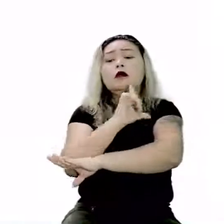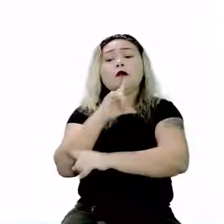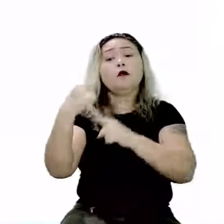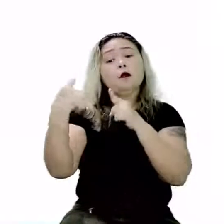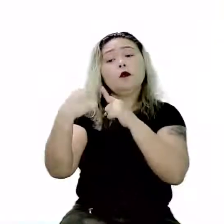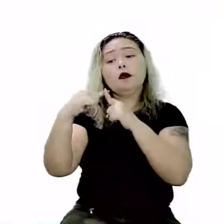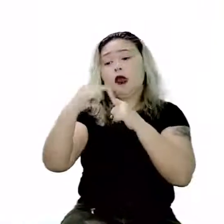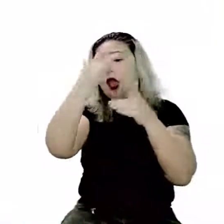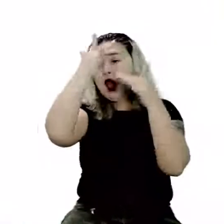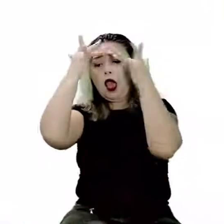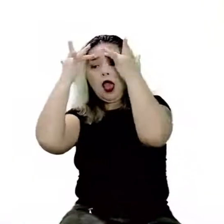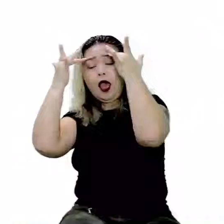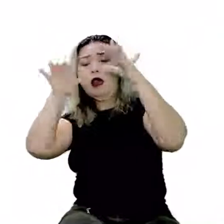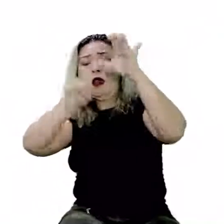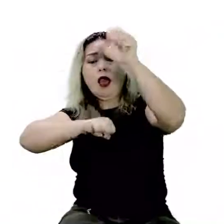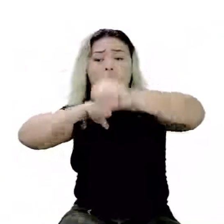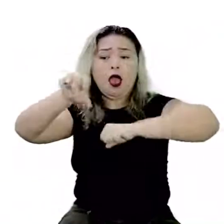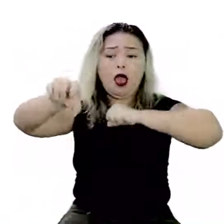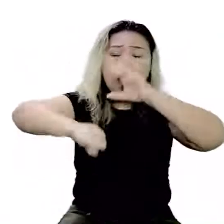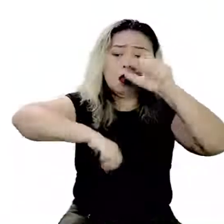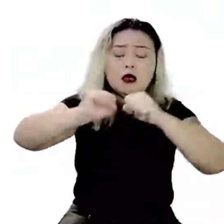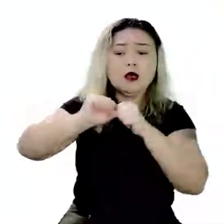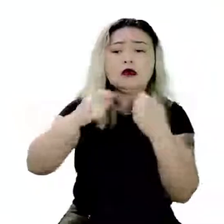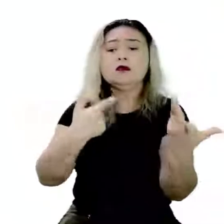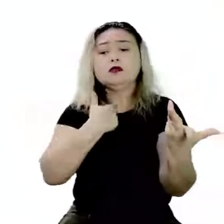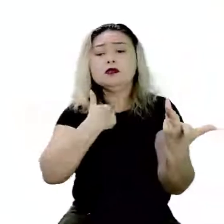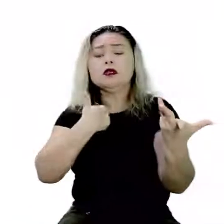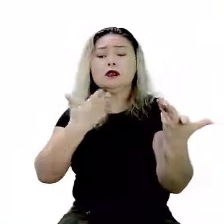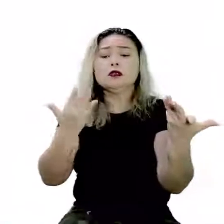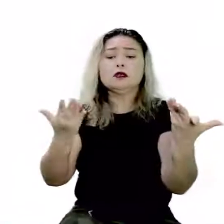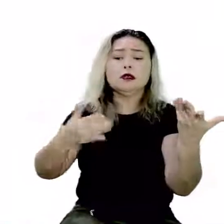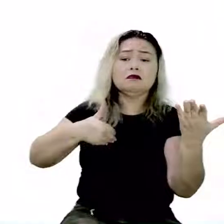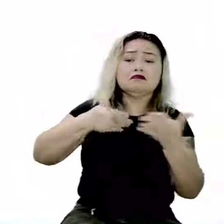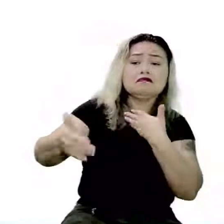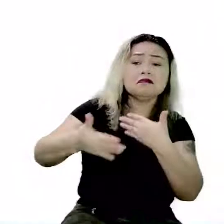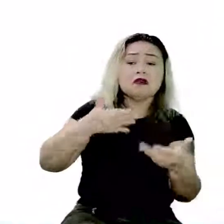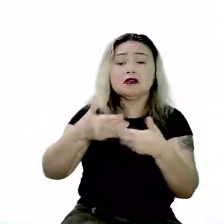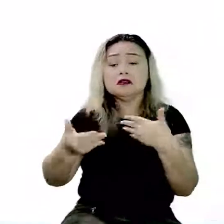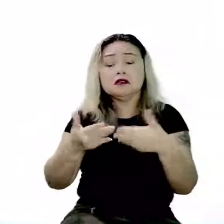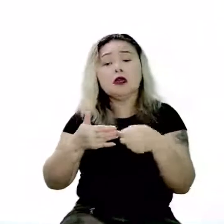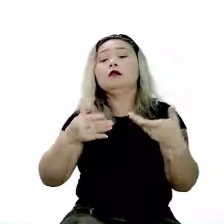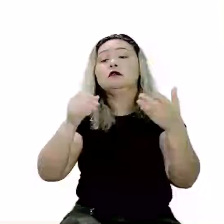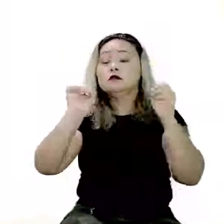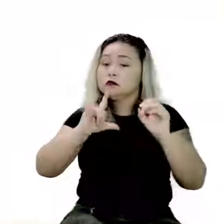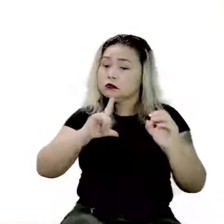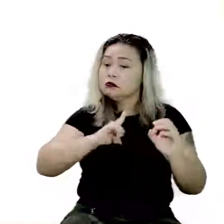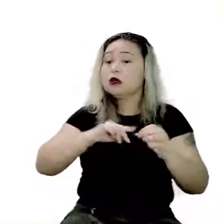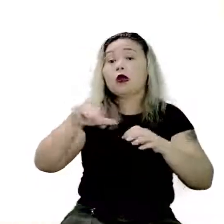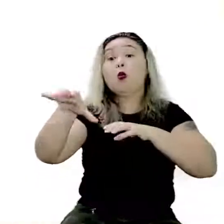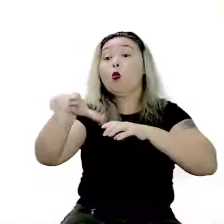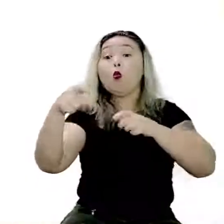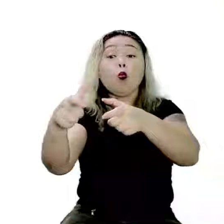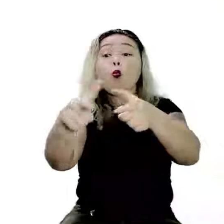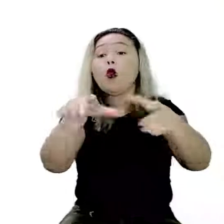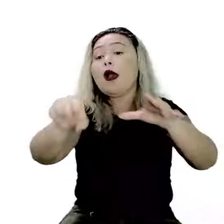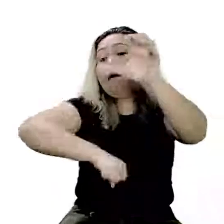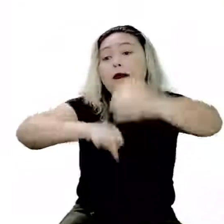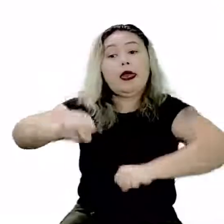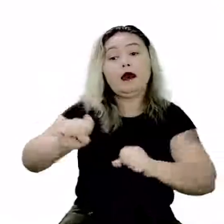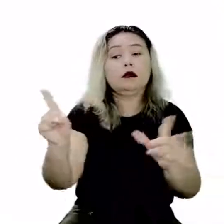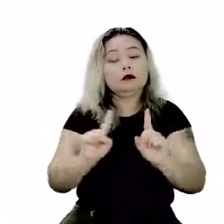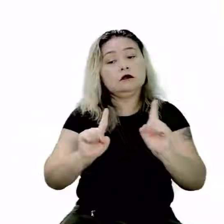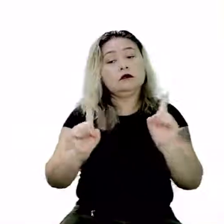humana, que não poderia mais ser desordenada e nem poderia ser mais em qualquer lugar,